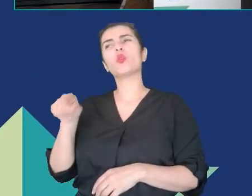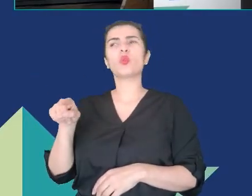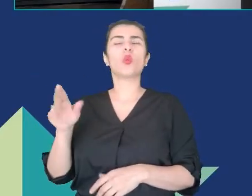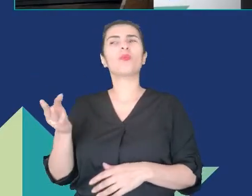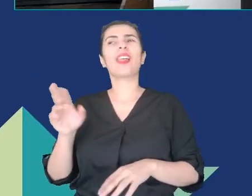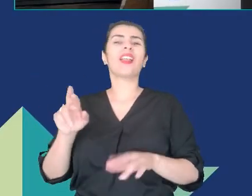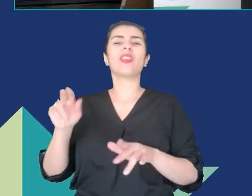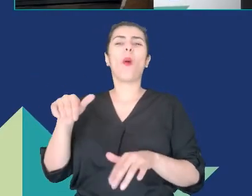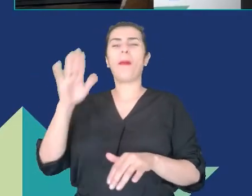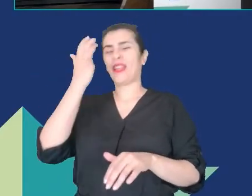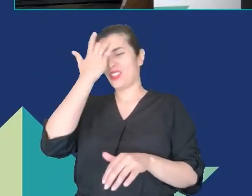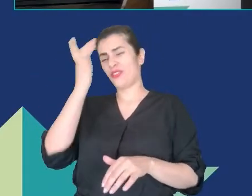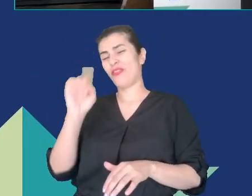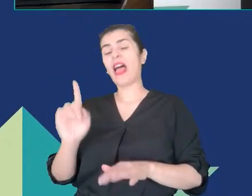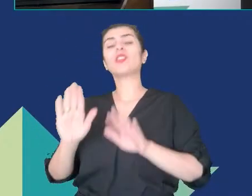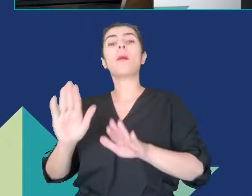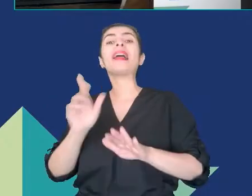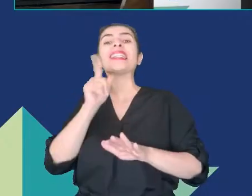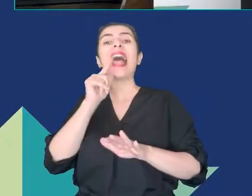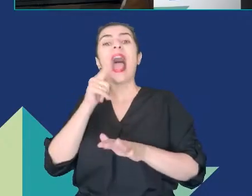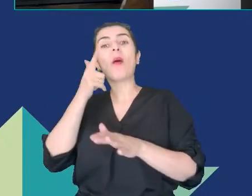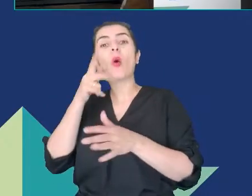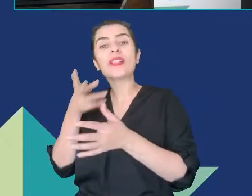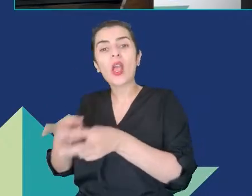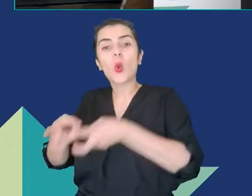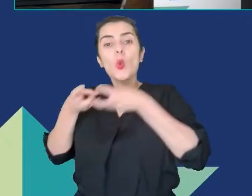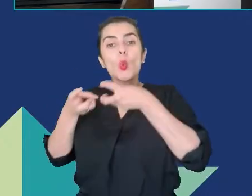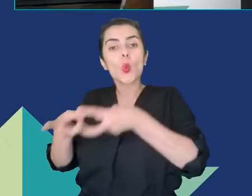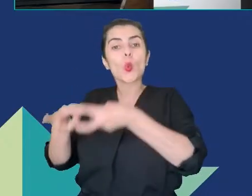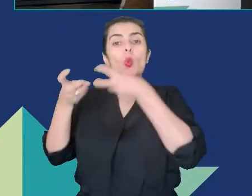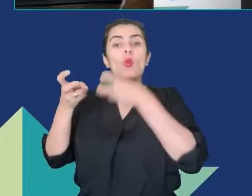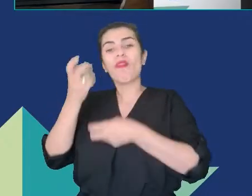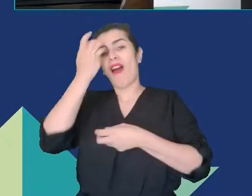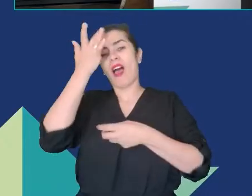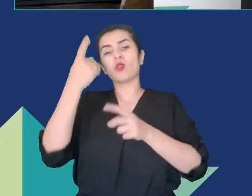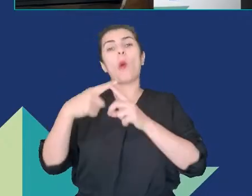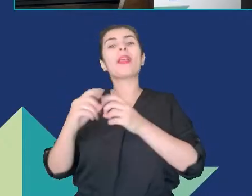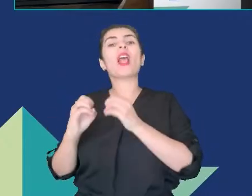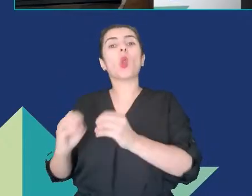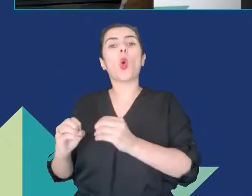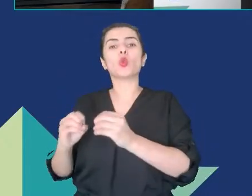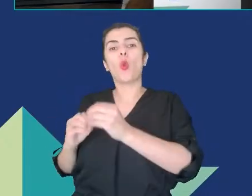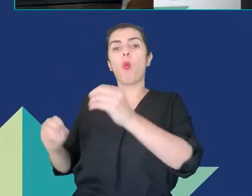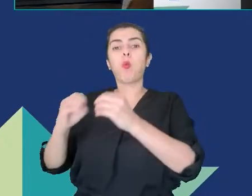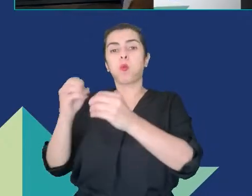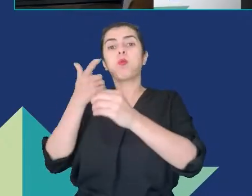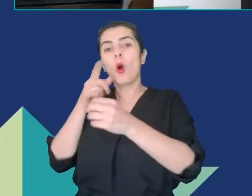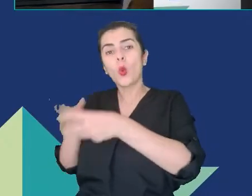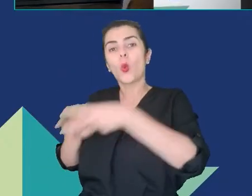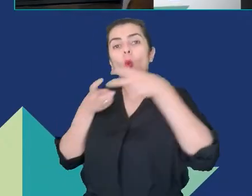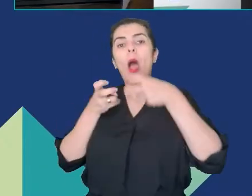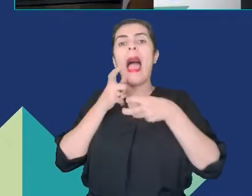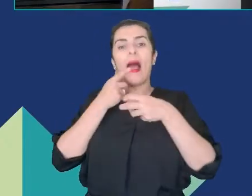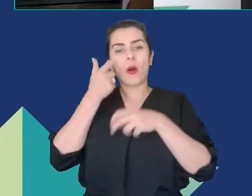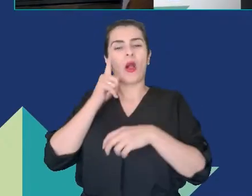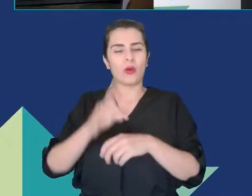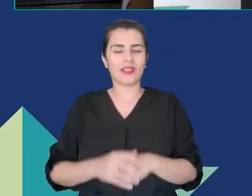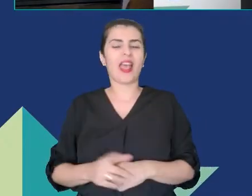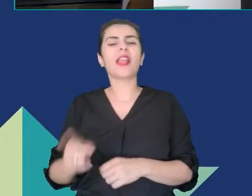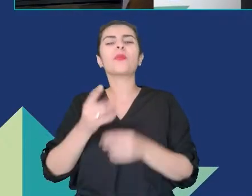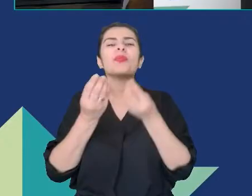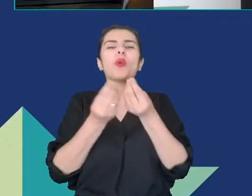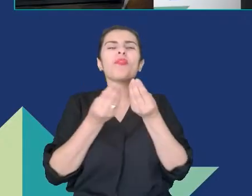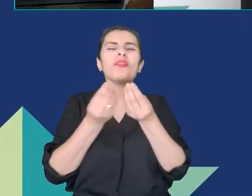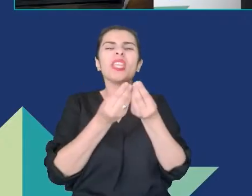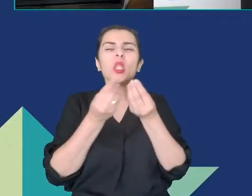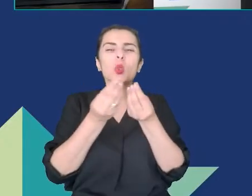deságua de uma forma mais fácil, por ser mais grosseiro, e direcionar o ultrafino para